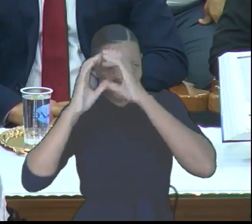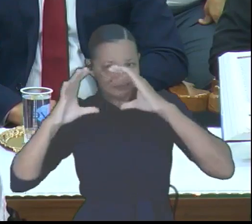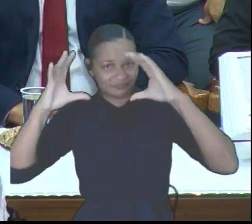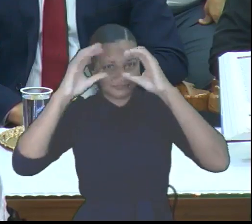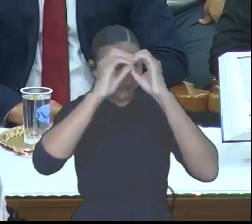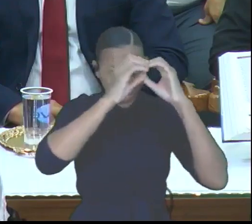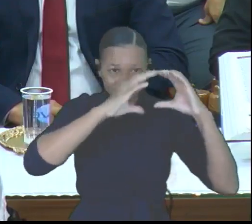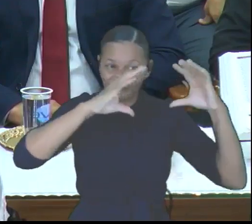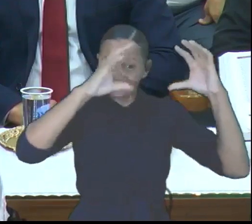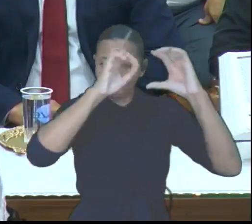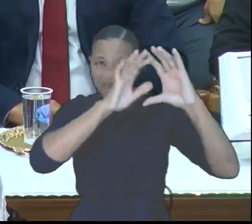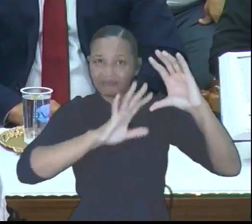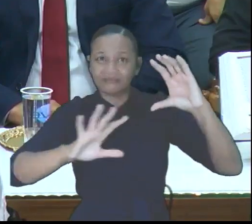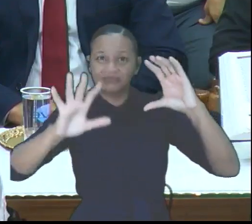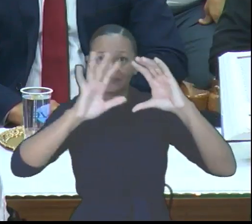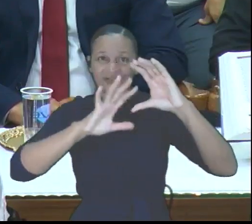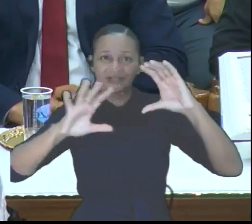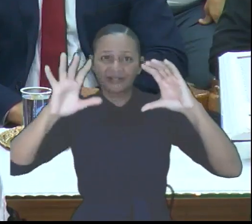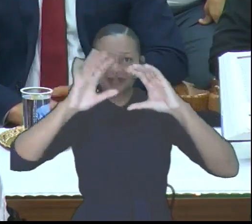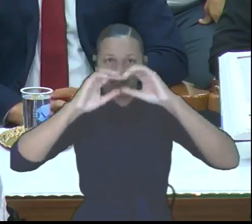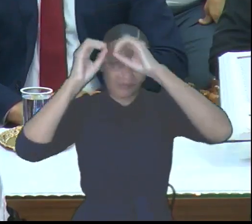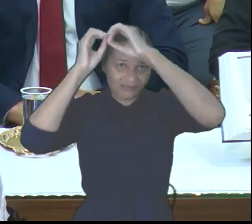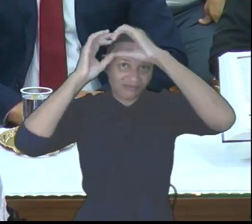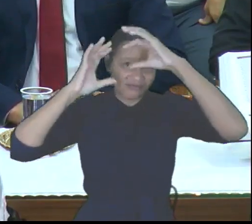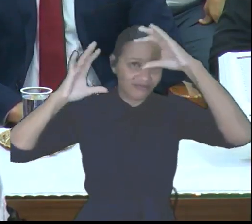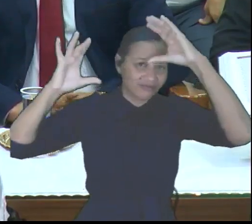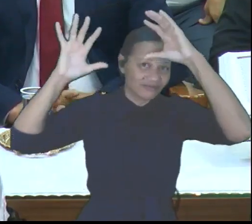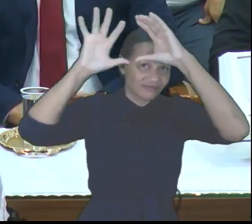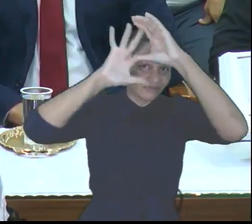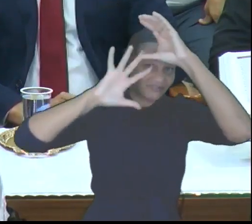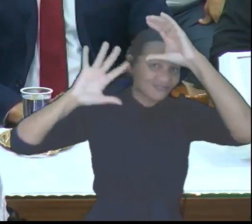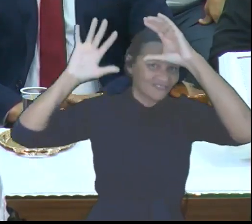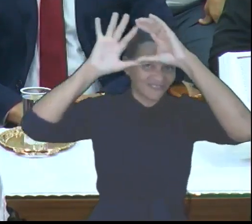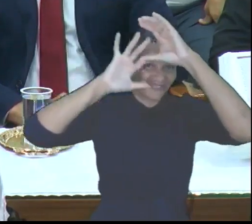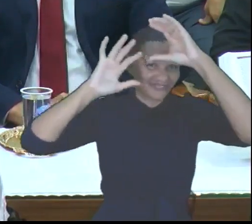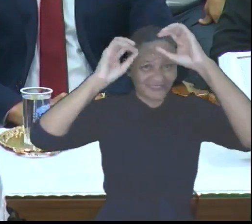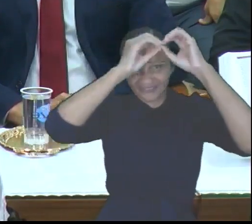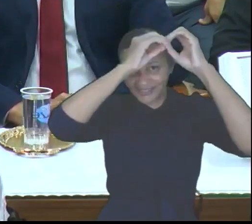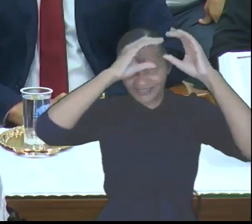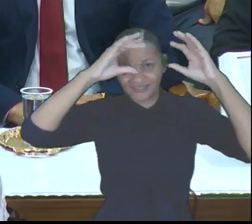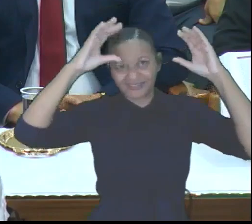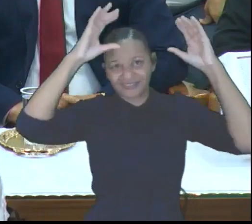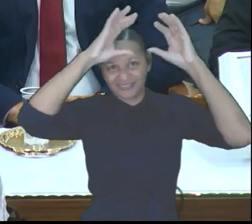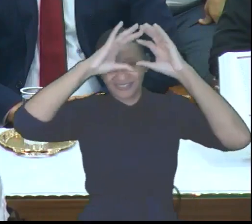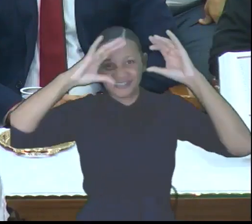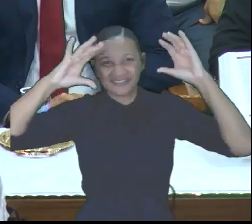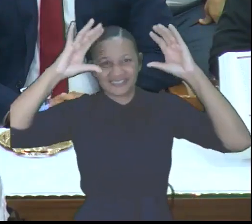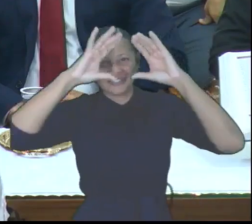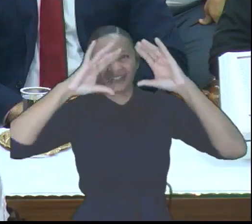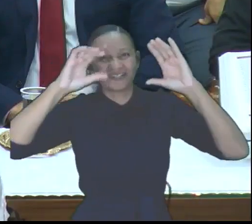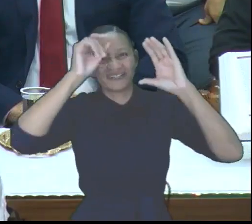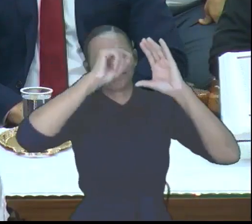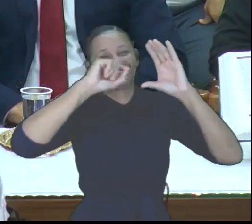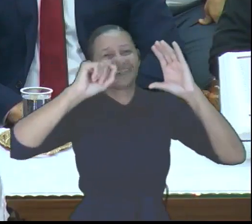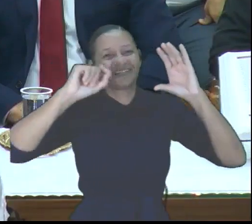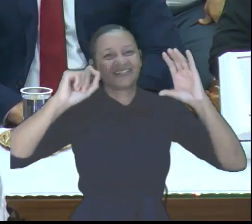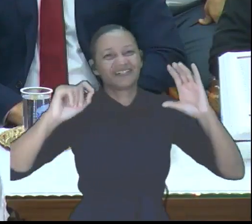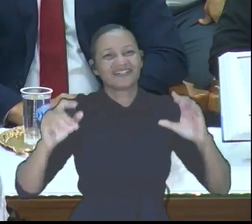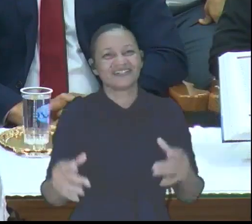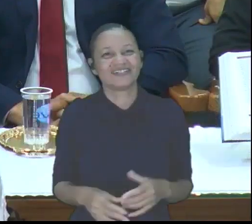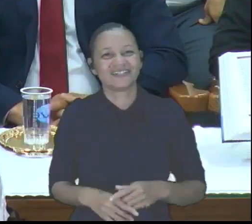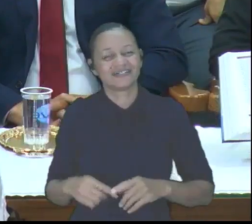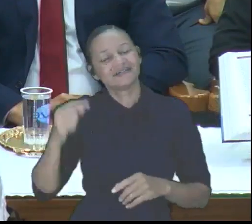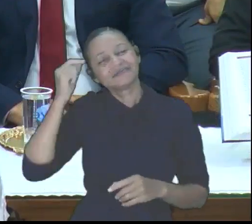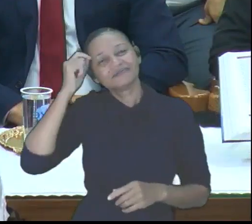bom ou era ruim. Sabe o balãozinho que aparece que a pessoa está... No gibi era assim antigamente, né? No tempo da Daniela era assim. Aparecia assim escrito o que